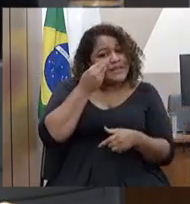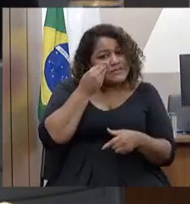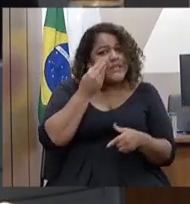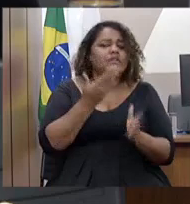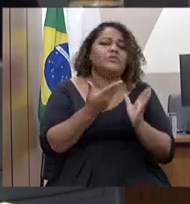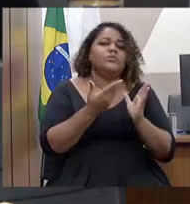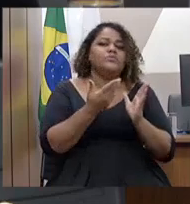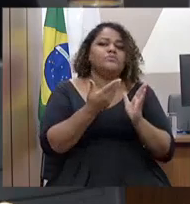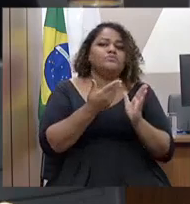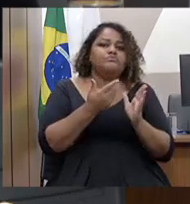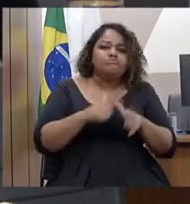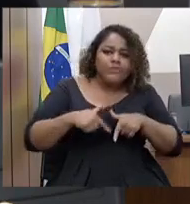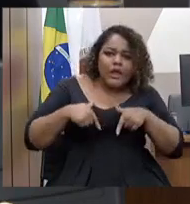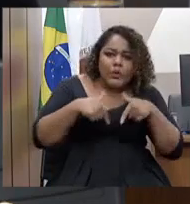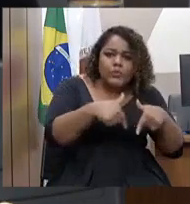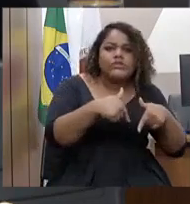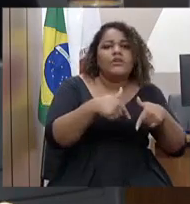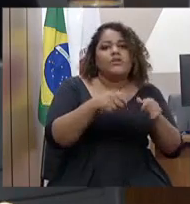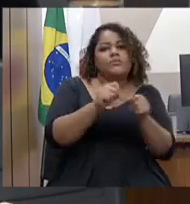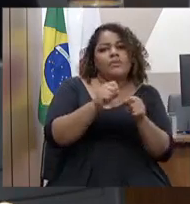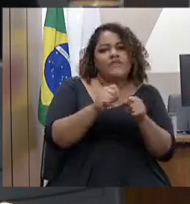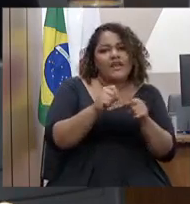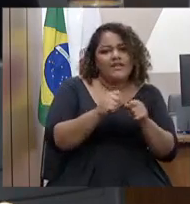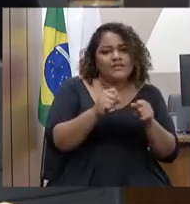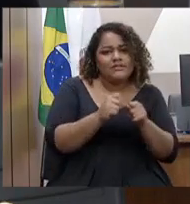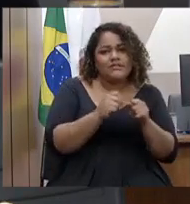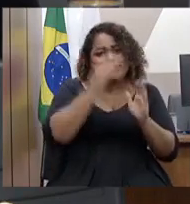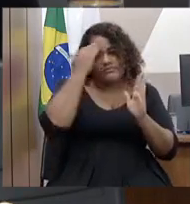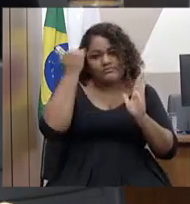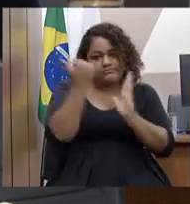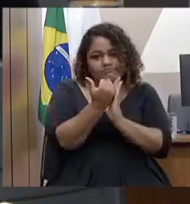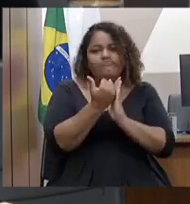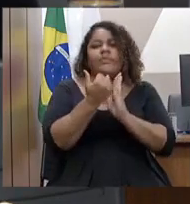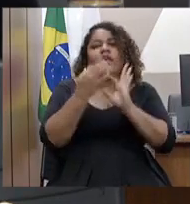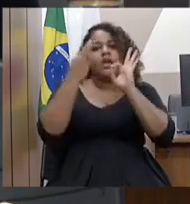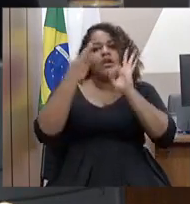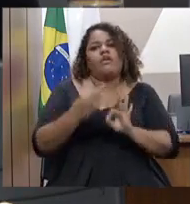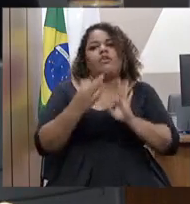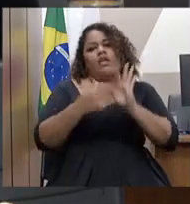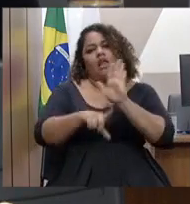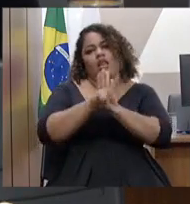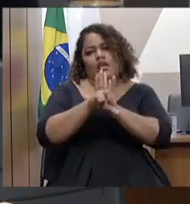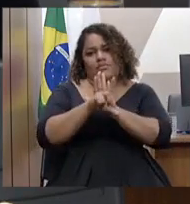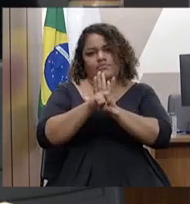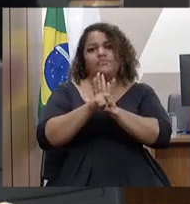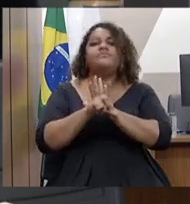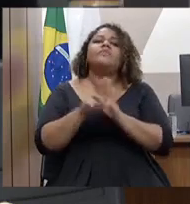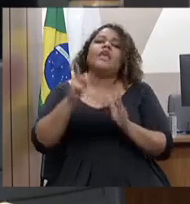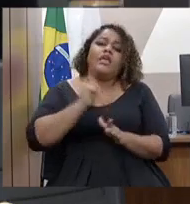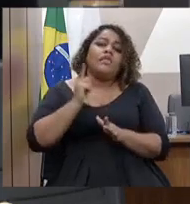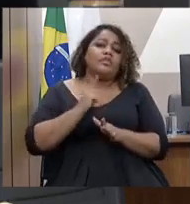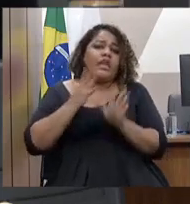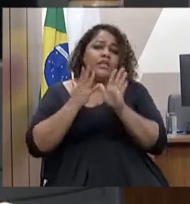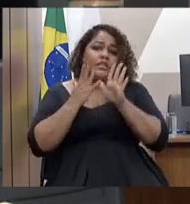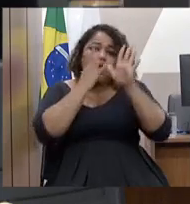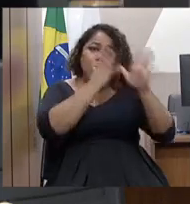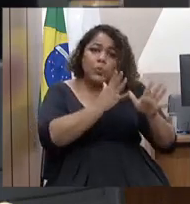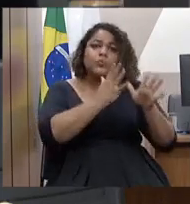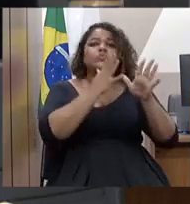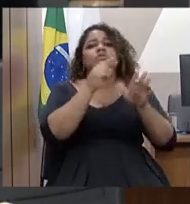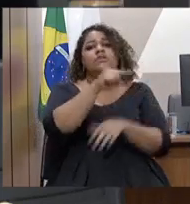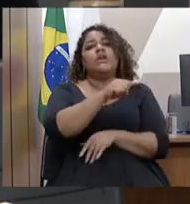garantir que haja efetividade é o que o ordenamento jurídico determina né as denúncias as fiscalizações